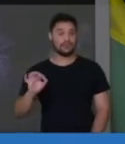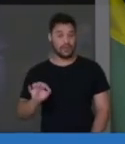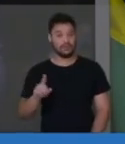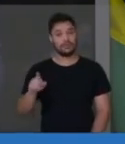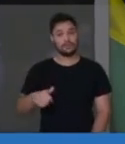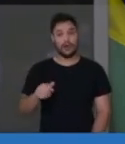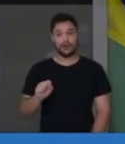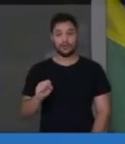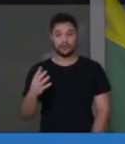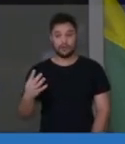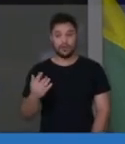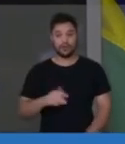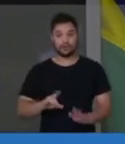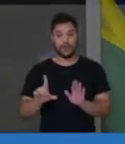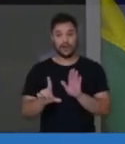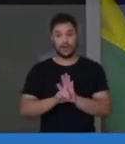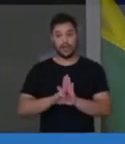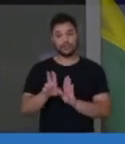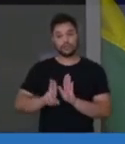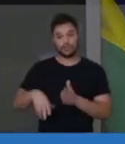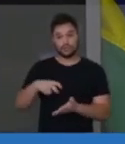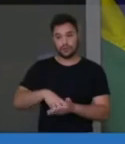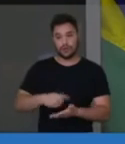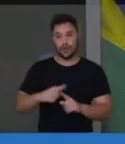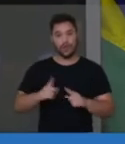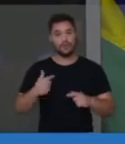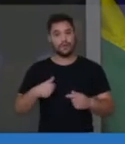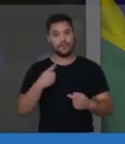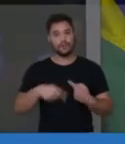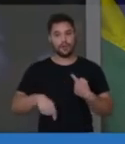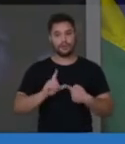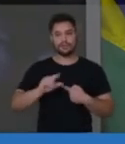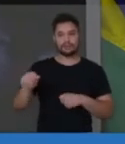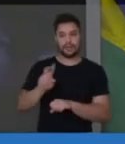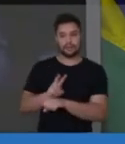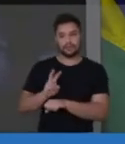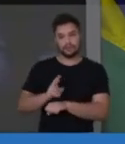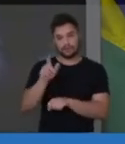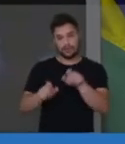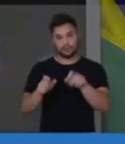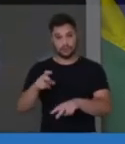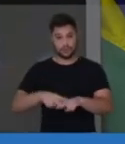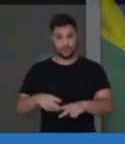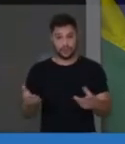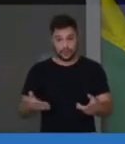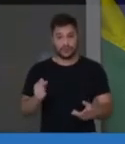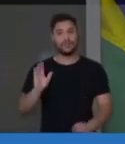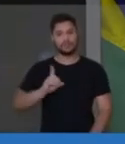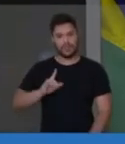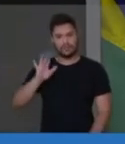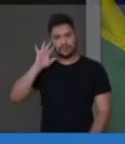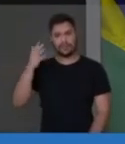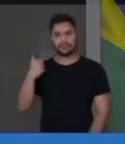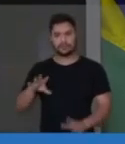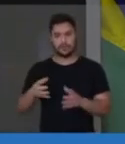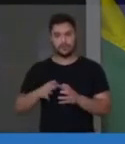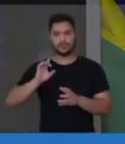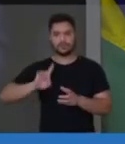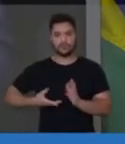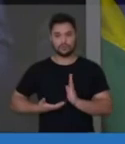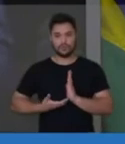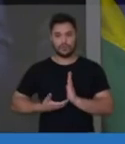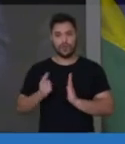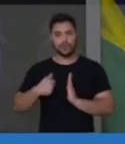7.210 de 84, a Lei de Execução Penal, para restringir o benefício da saída temporária de presos. Foi determinada pela mesa da Câmara dos Deputados